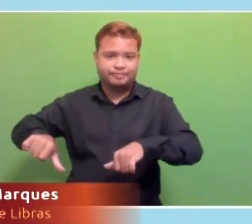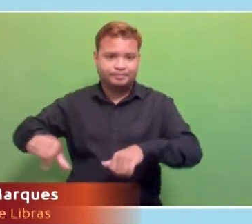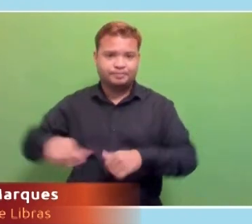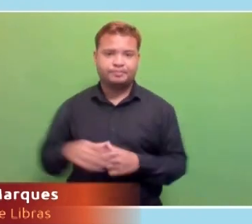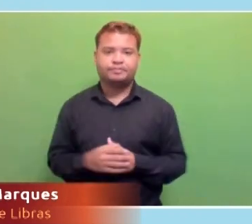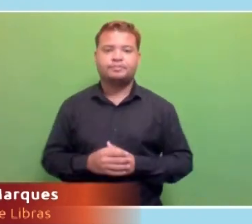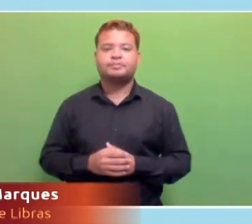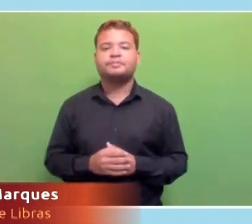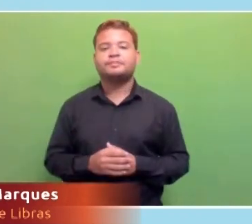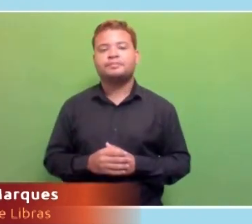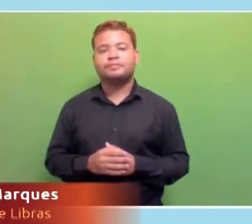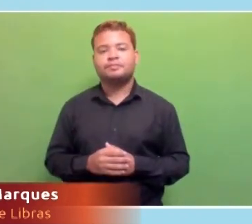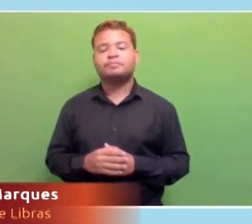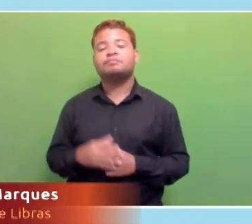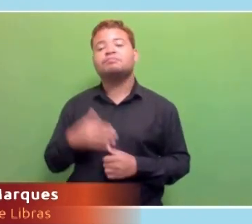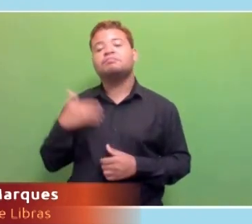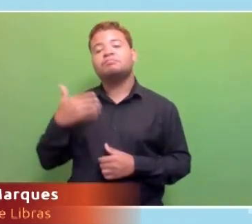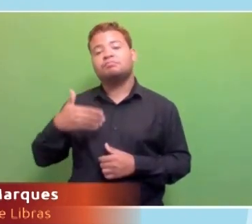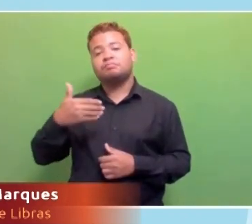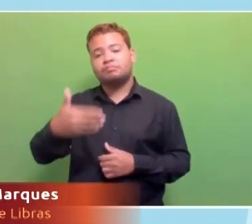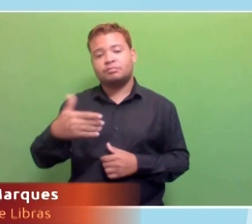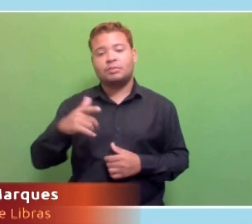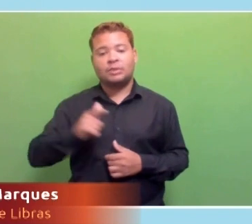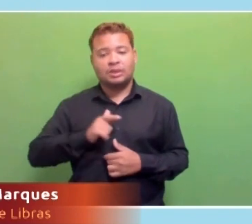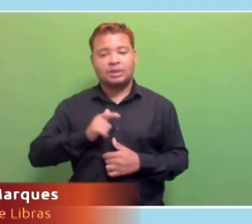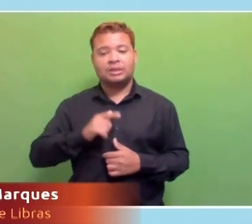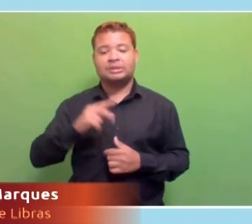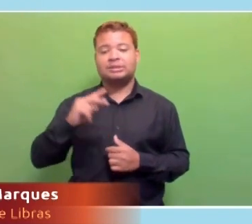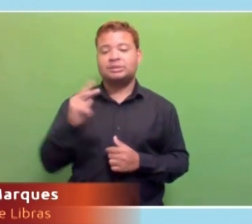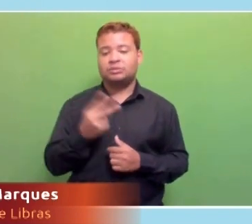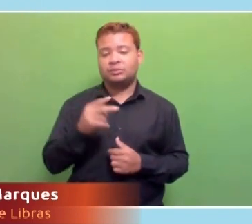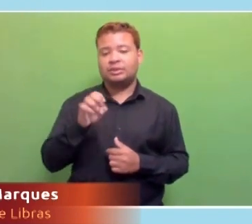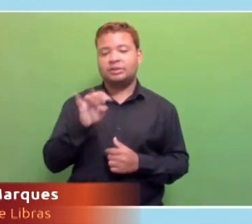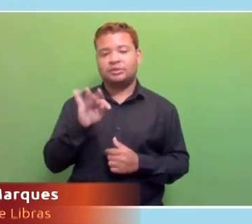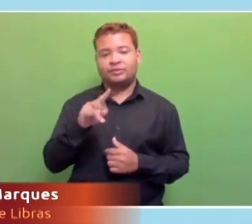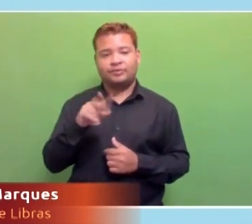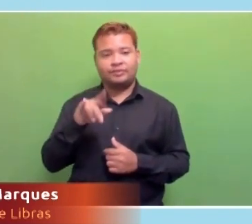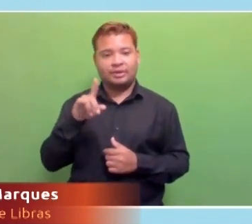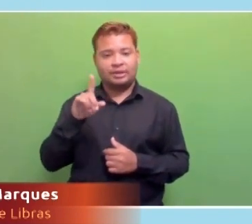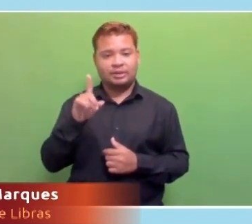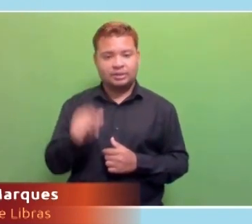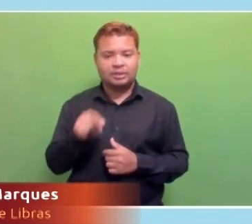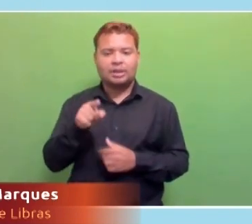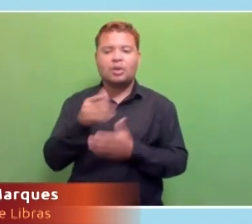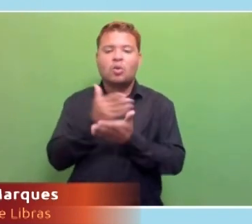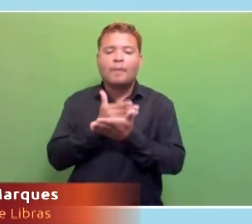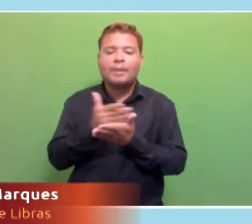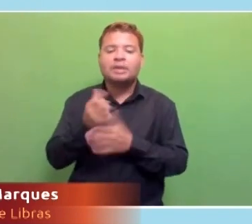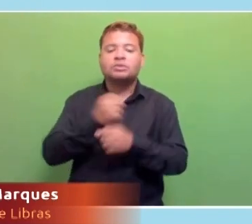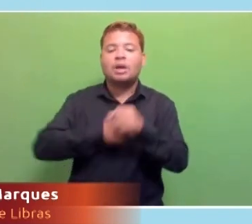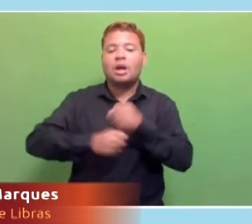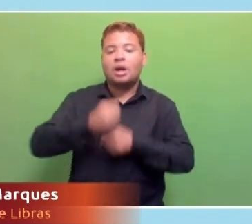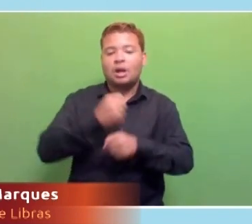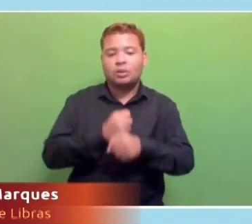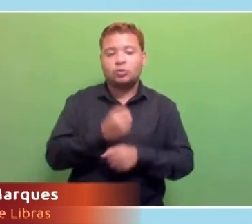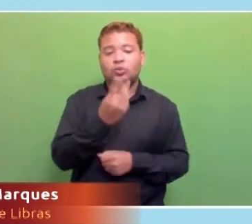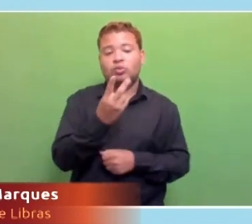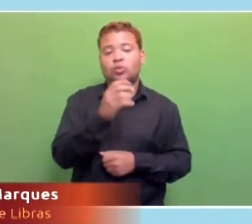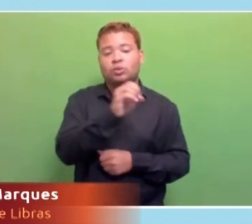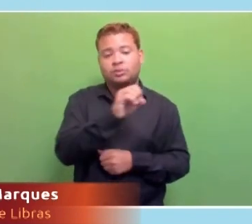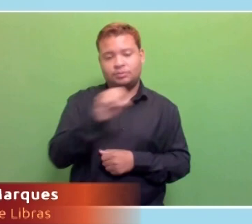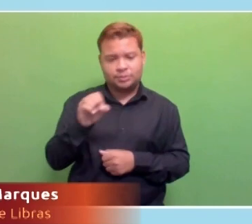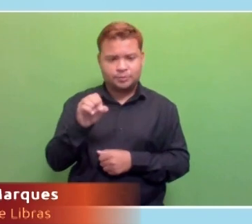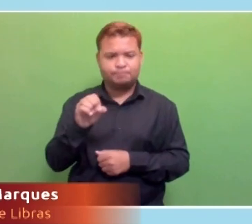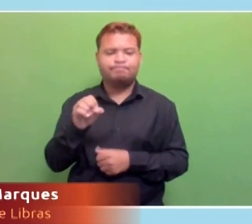Depois temos a segunda intifada, né, no início dos anos 2000, e por algum tempo, até acho que